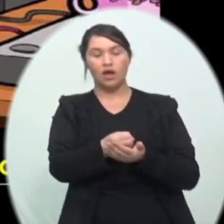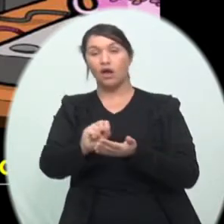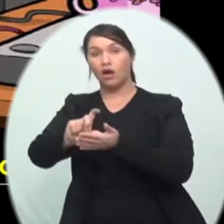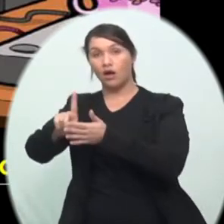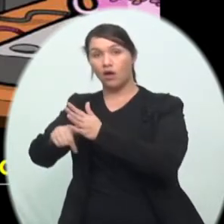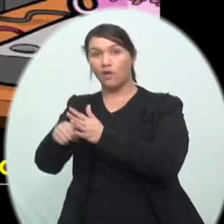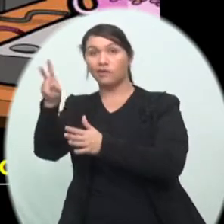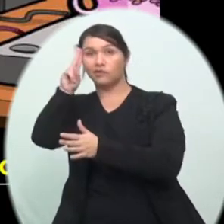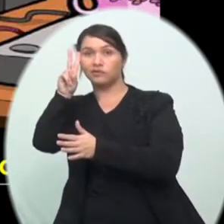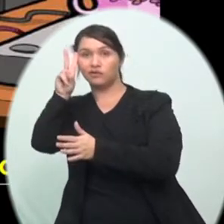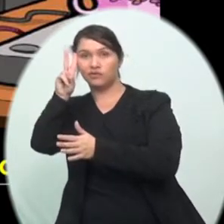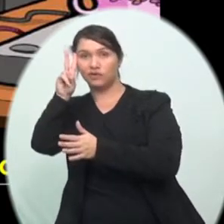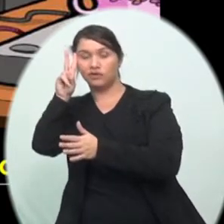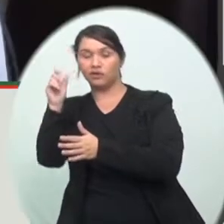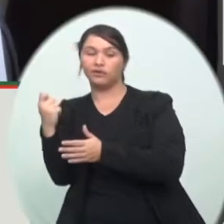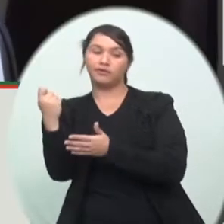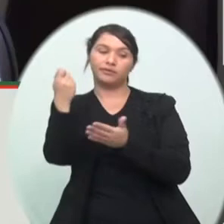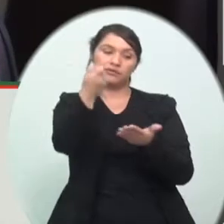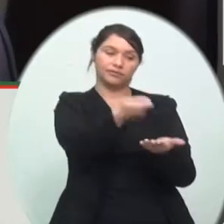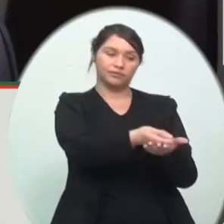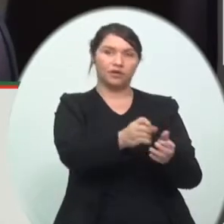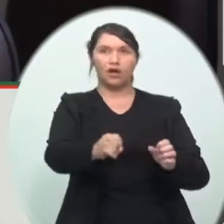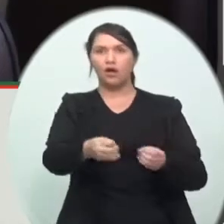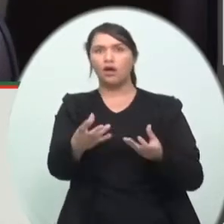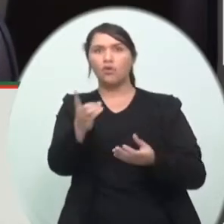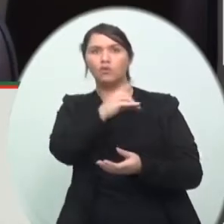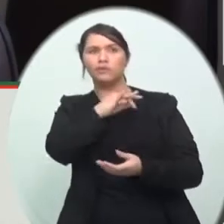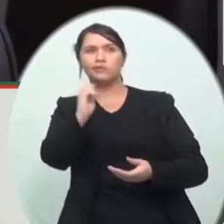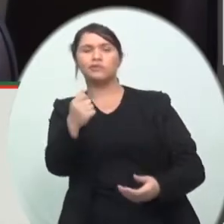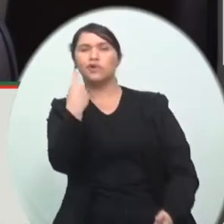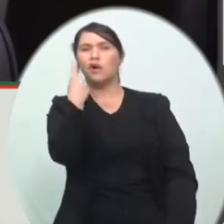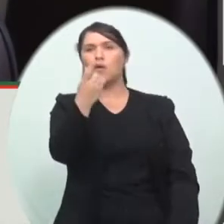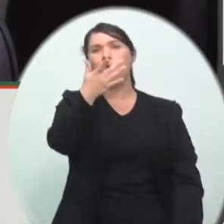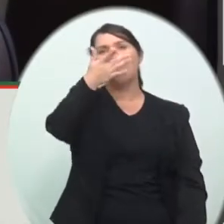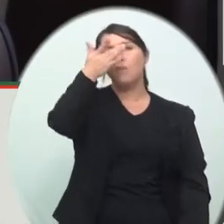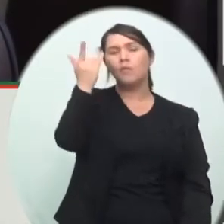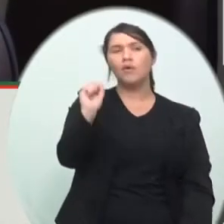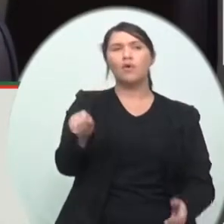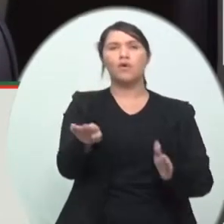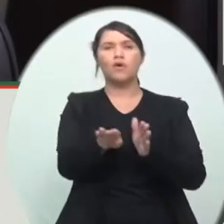um cara e diz, olha, pode pela internet, a gente pode ver assistir todos os filmes. Quantos filmes? Todos.